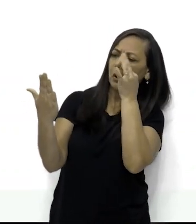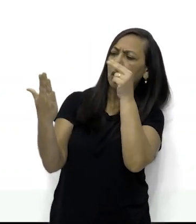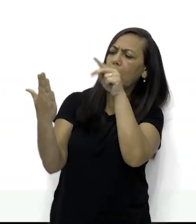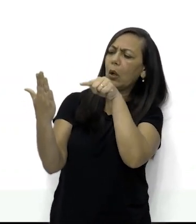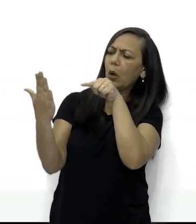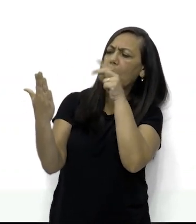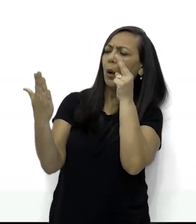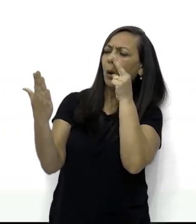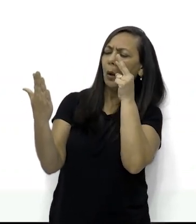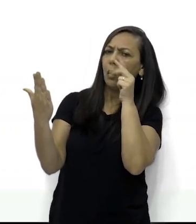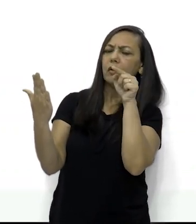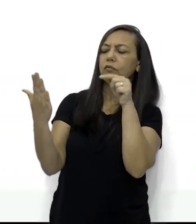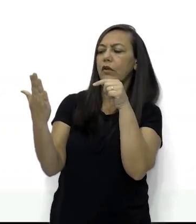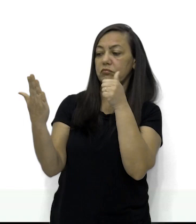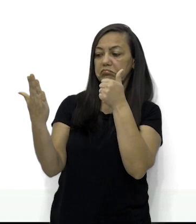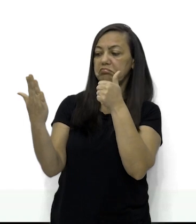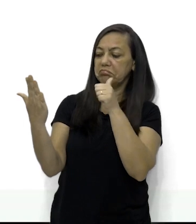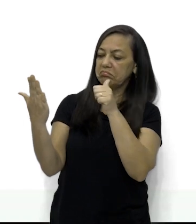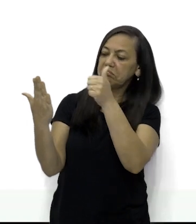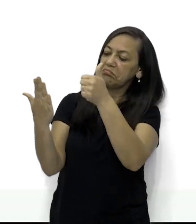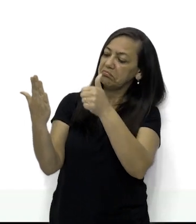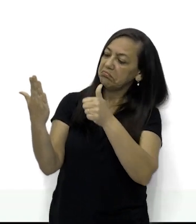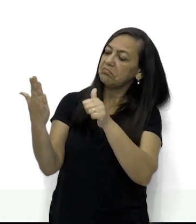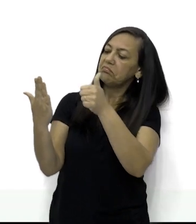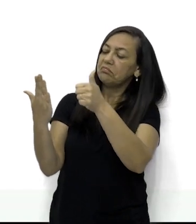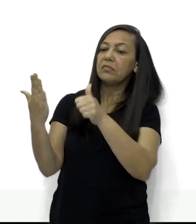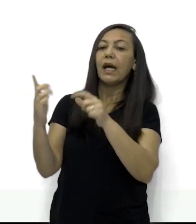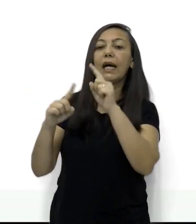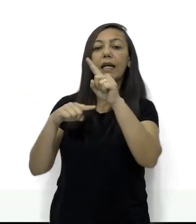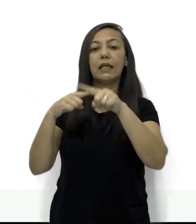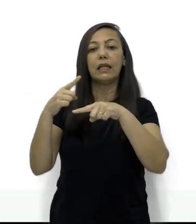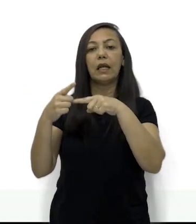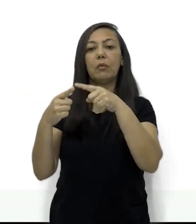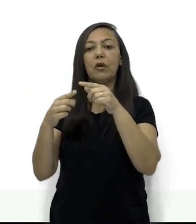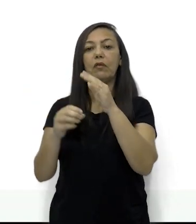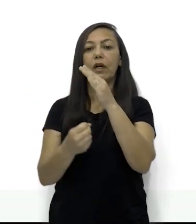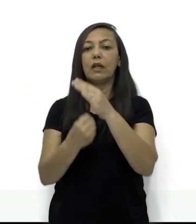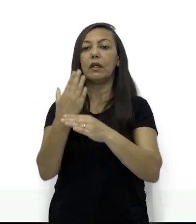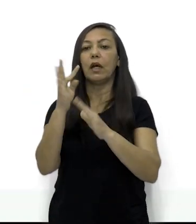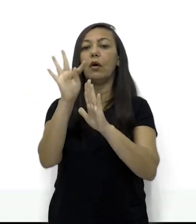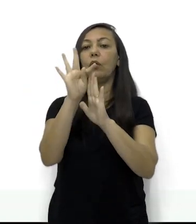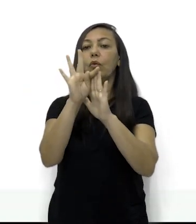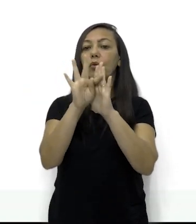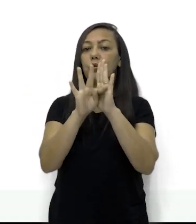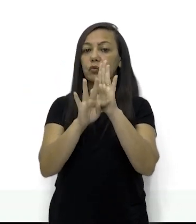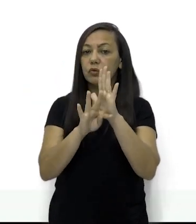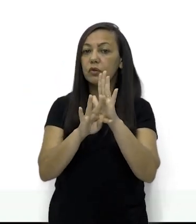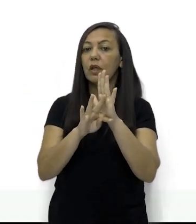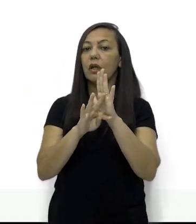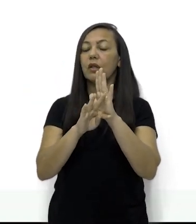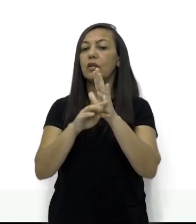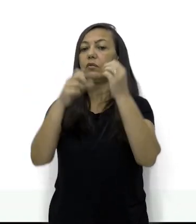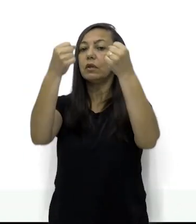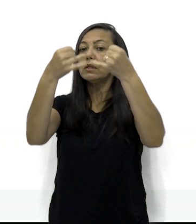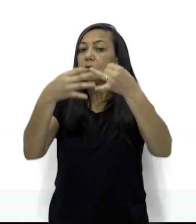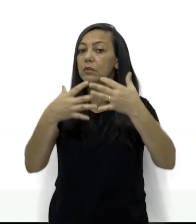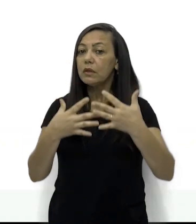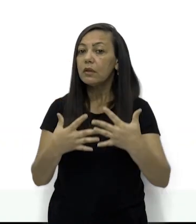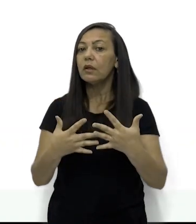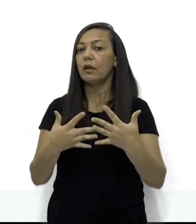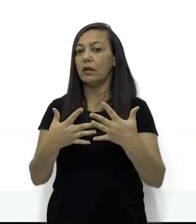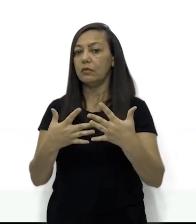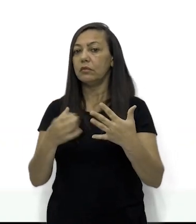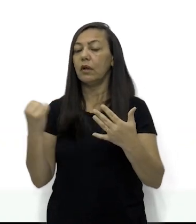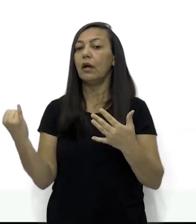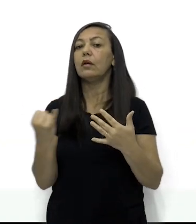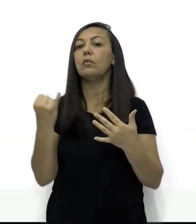vocês. Agora você é o apreciador da obra de arte. Em seguida, faça um texto descritivo de até 30 linhas.